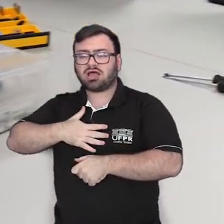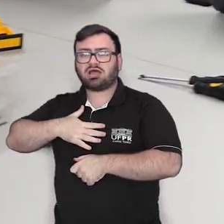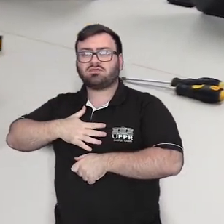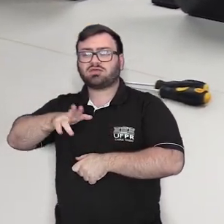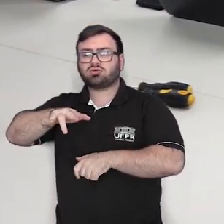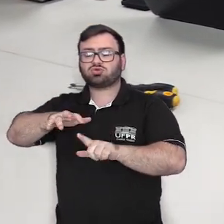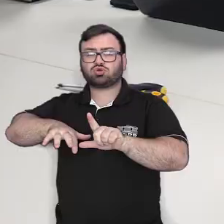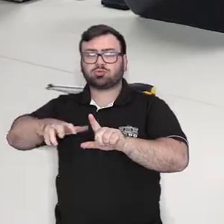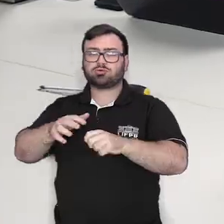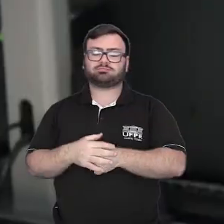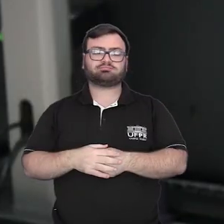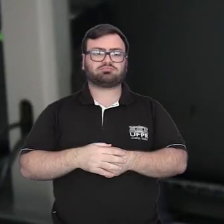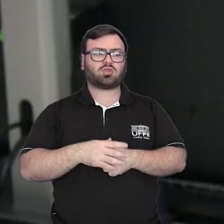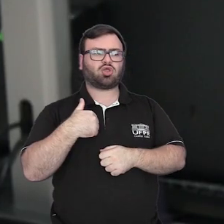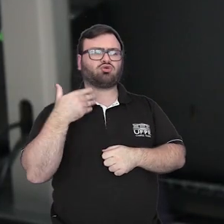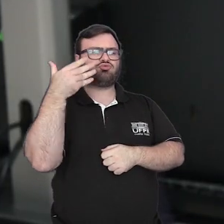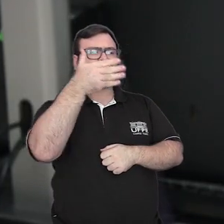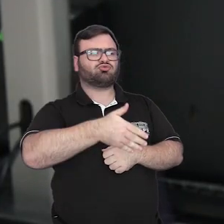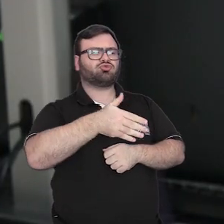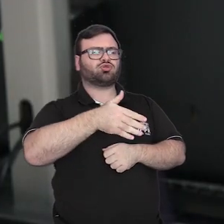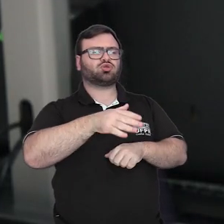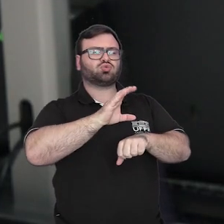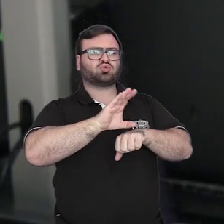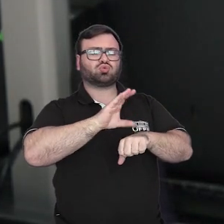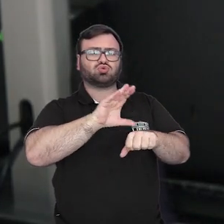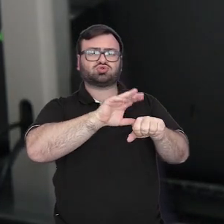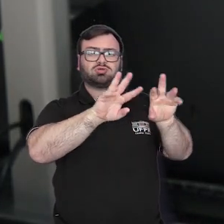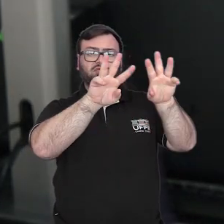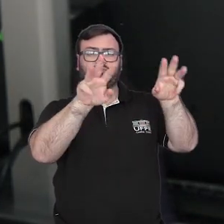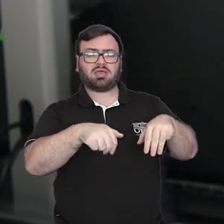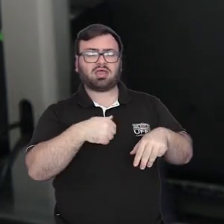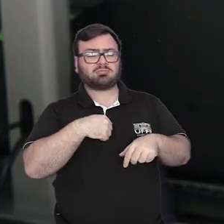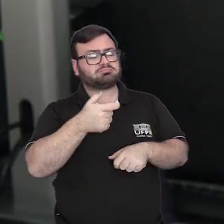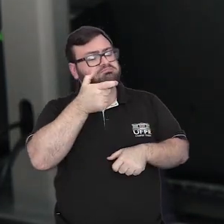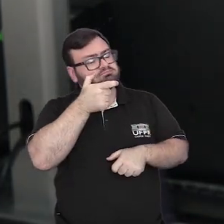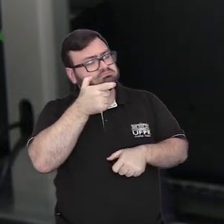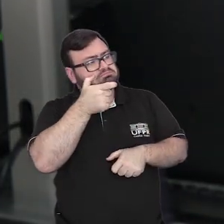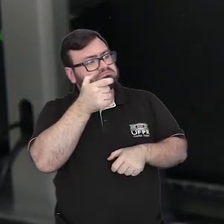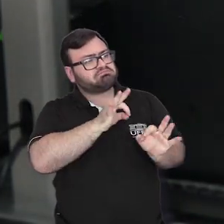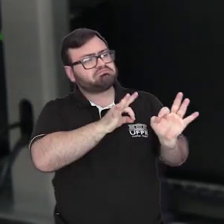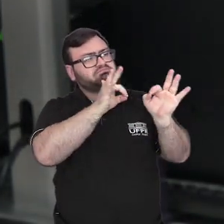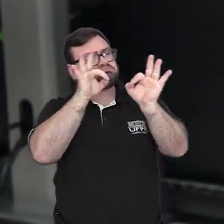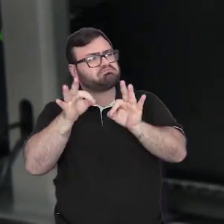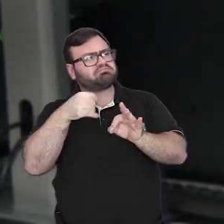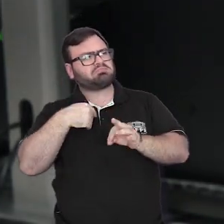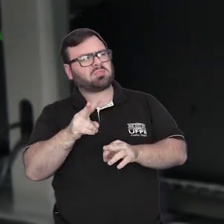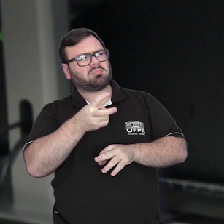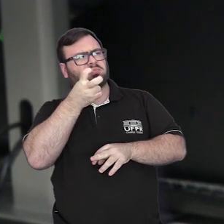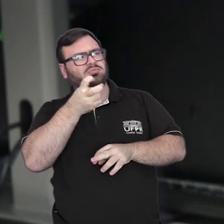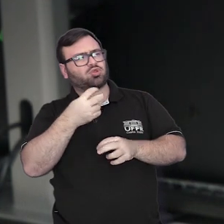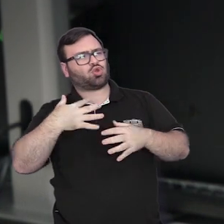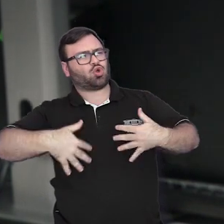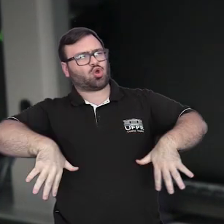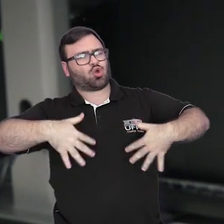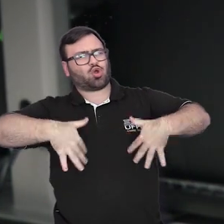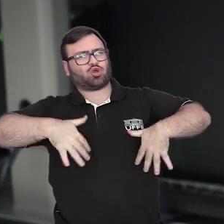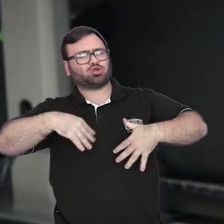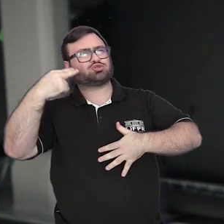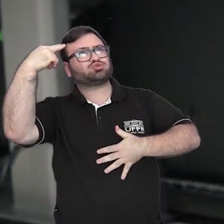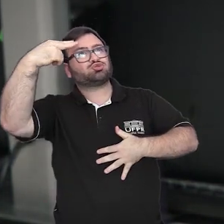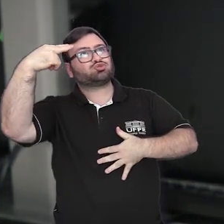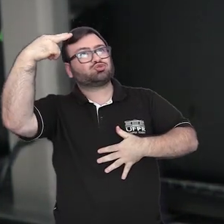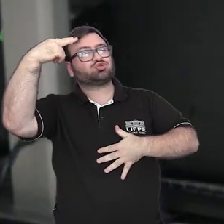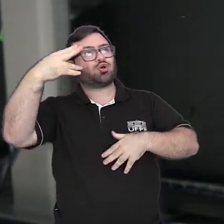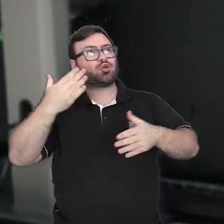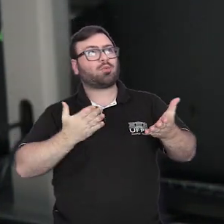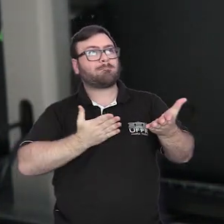dos computadores. Eu fui à Federal, eu vi os cursos que a Federal disponibilizava. Eu falei assim, ah, gente, uma Federal? Se eu entrar numa